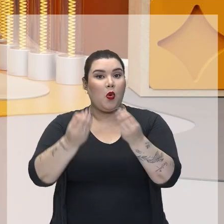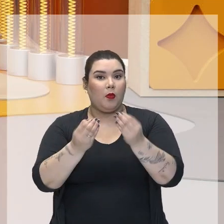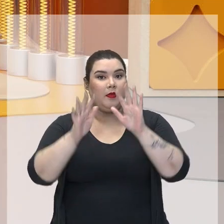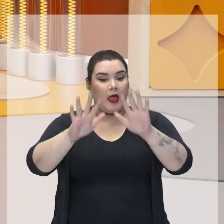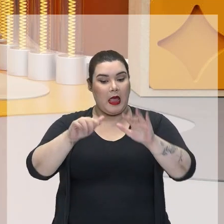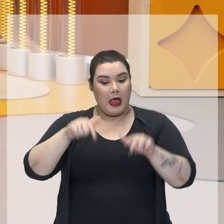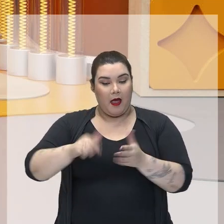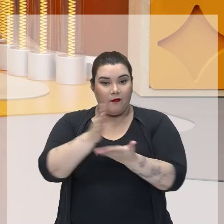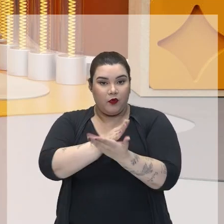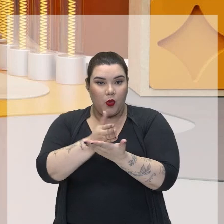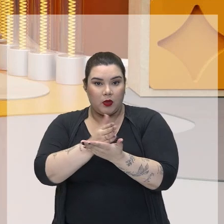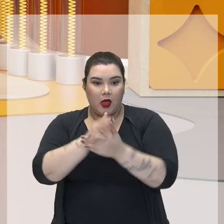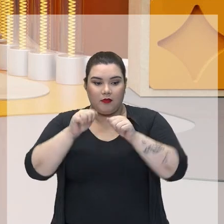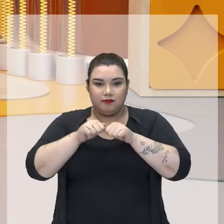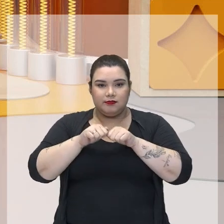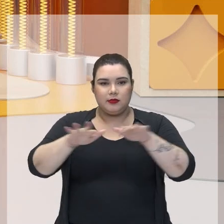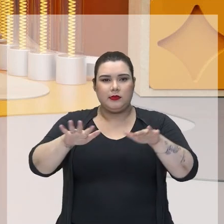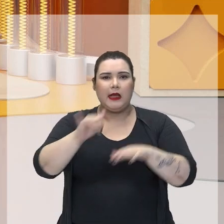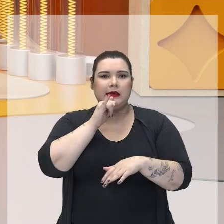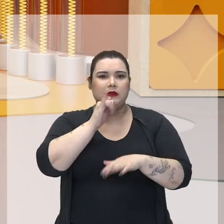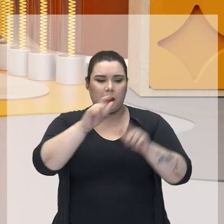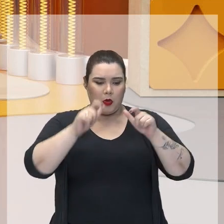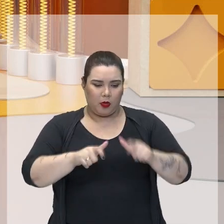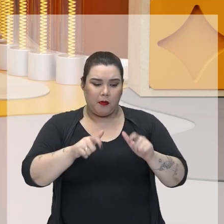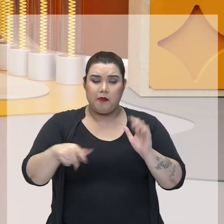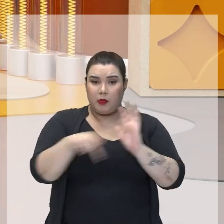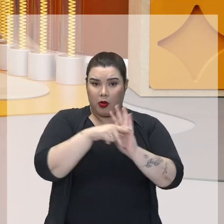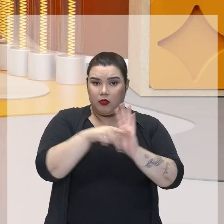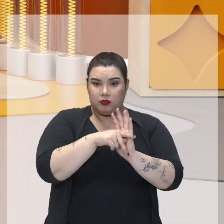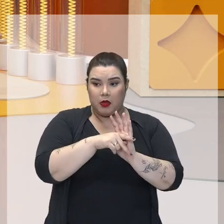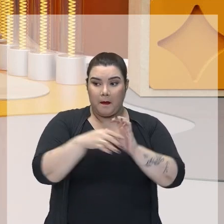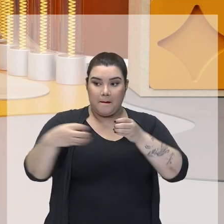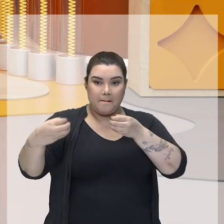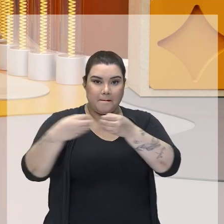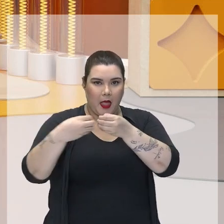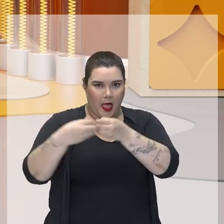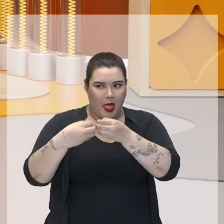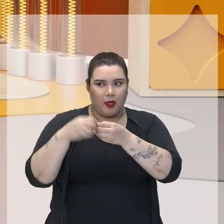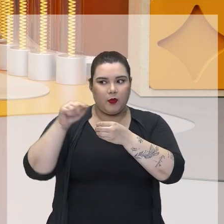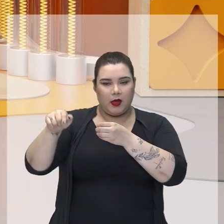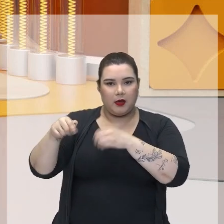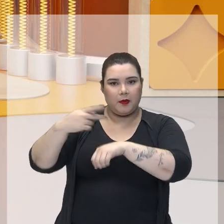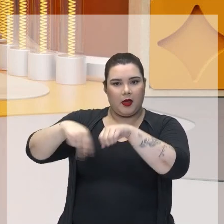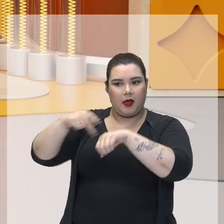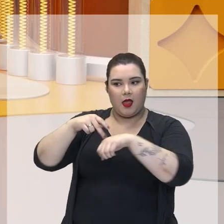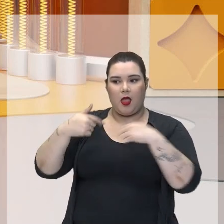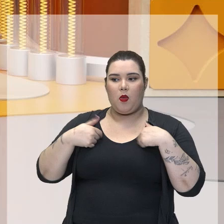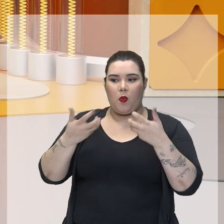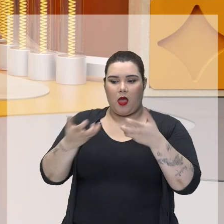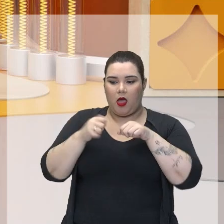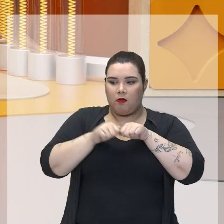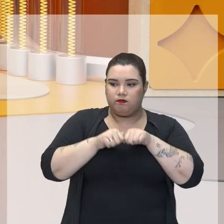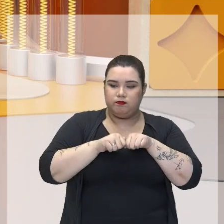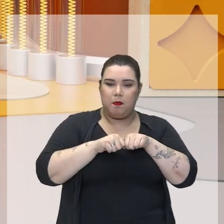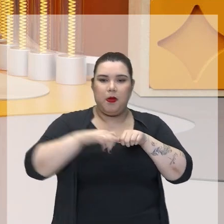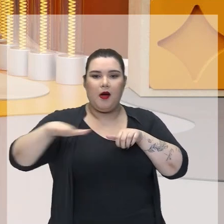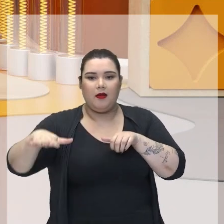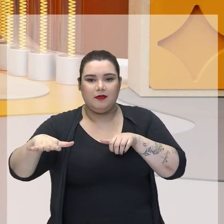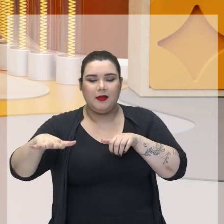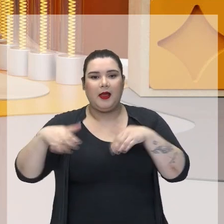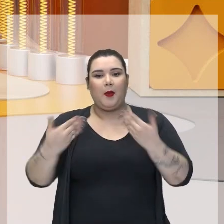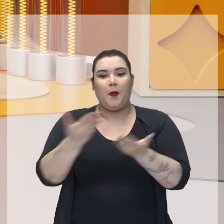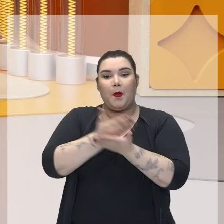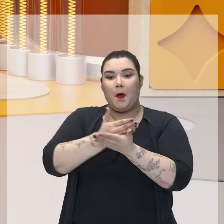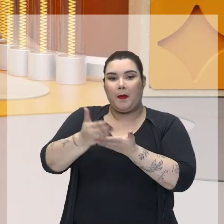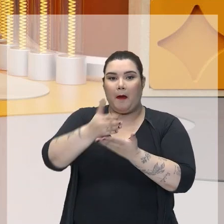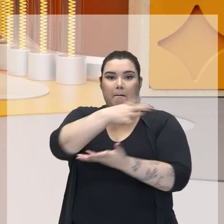fronteira. Você tem um território aqui, certo? O território do vizinho está ali. E você quer aumentar o território desse país vizinho. E isso gera um conflito, porque o outro